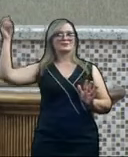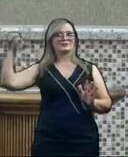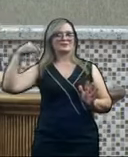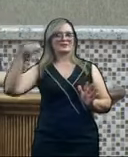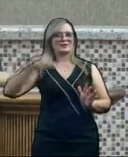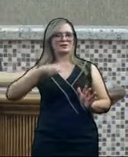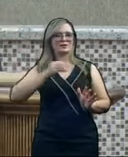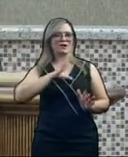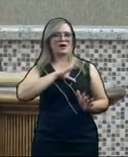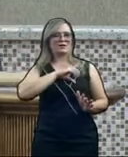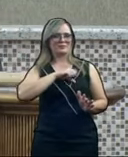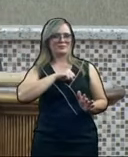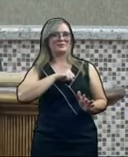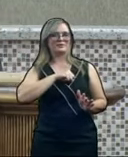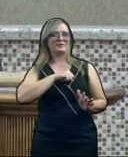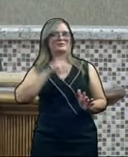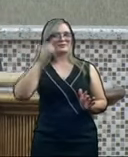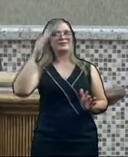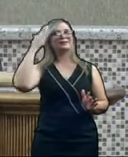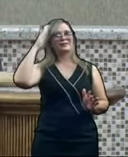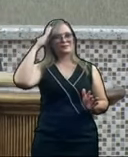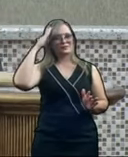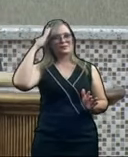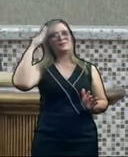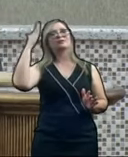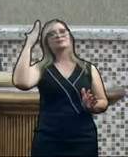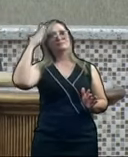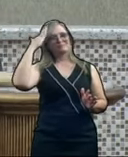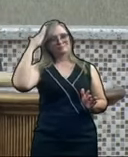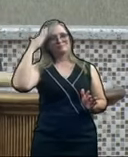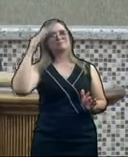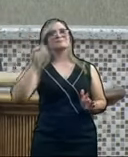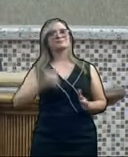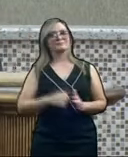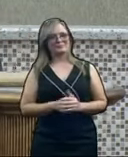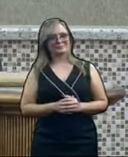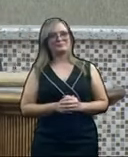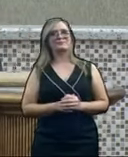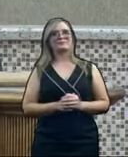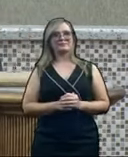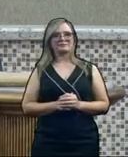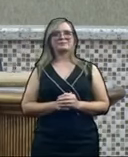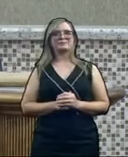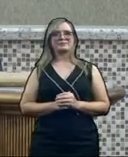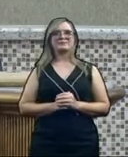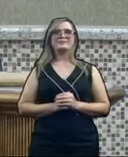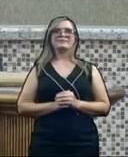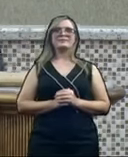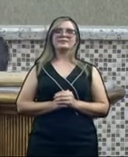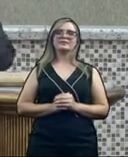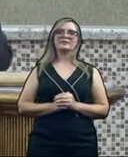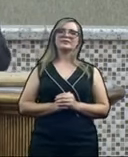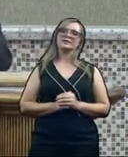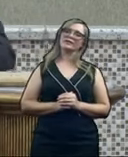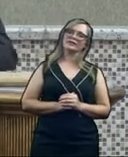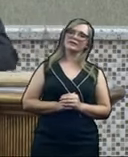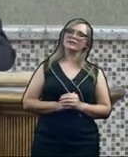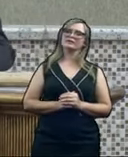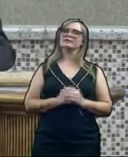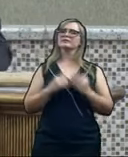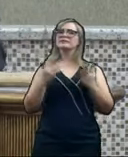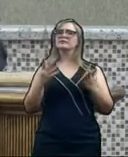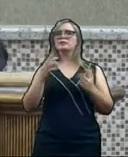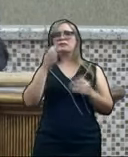Ah mas isso me fala muito ao coração e quando Jacó no Vau de